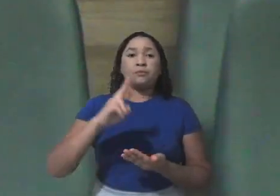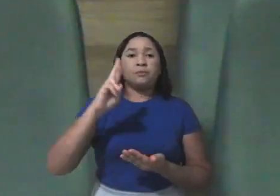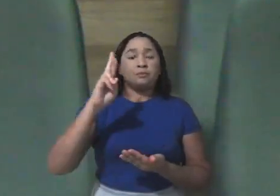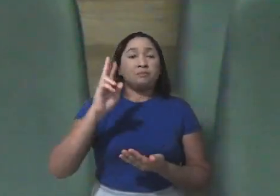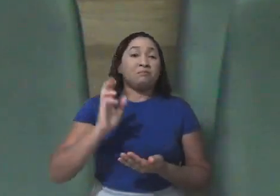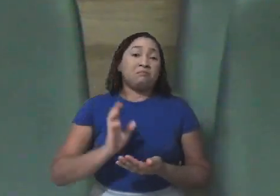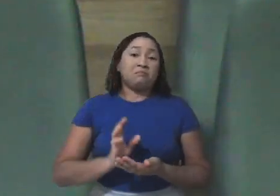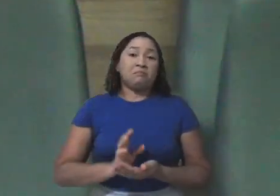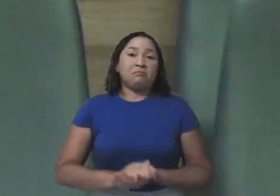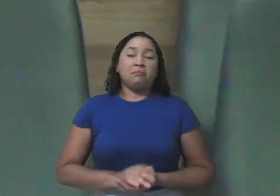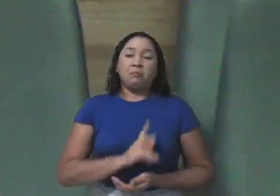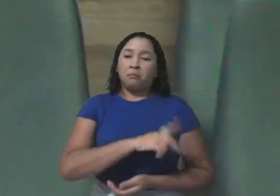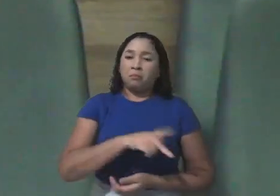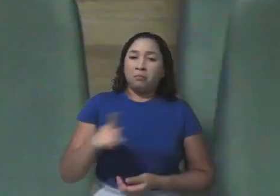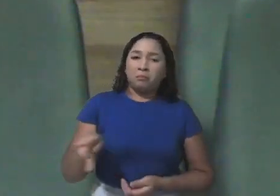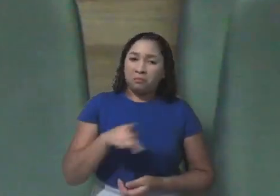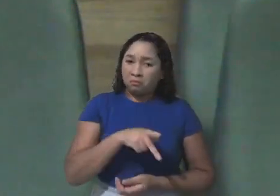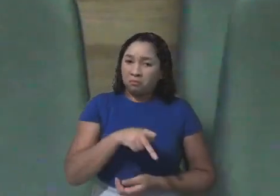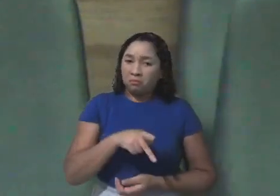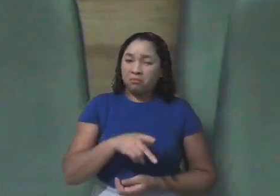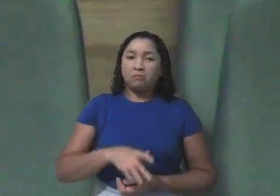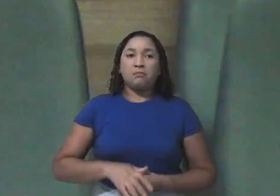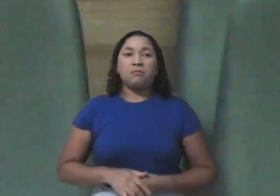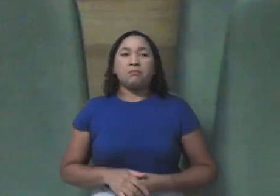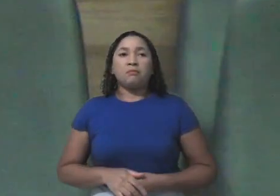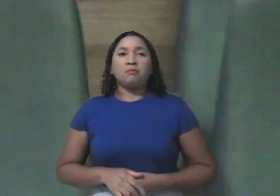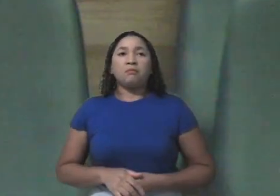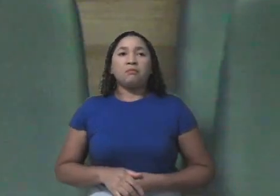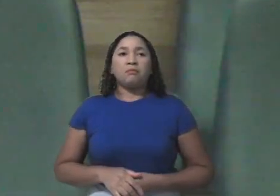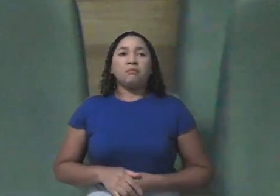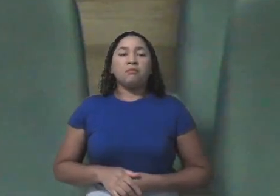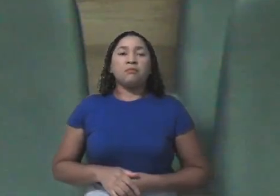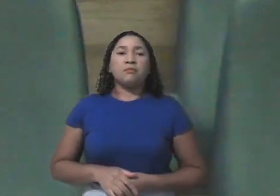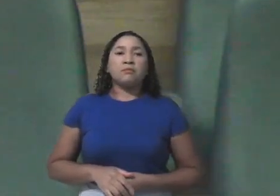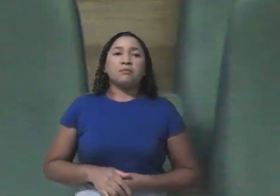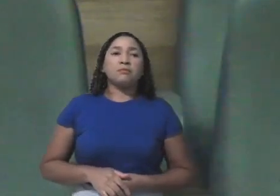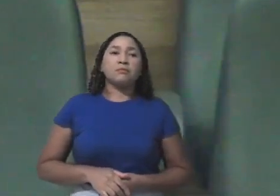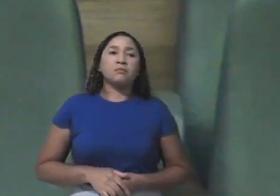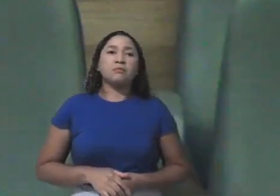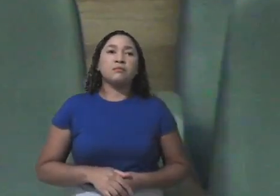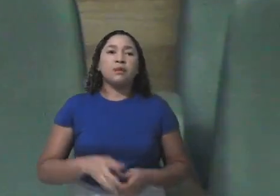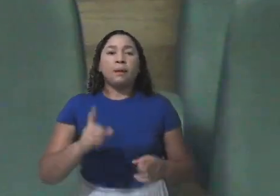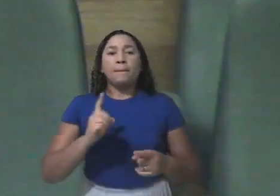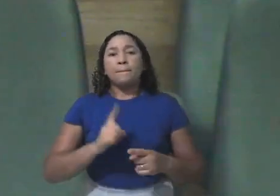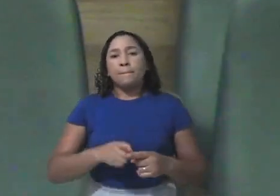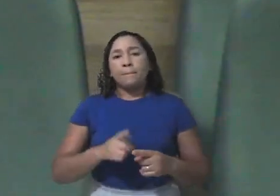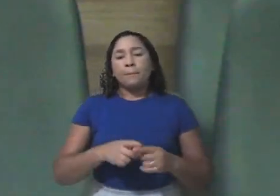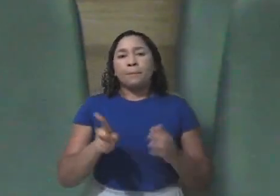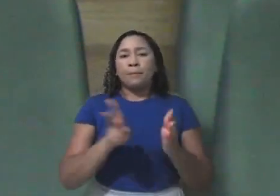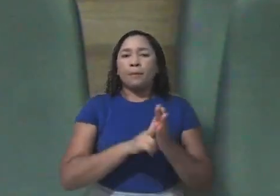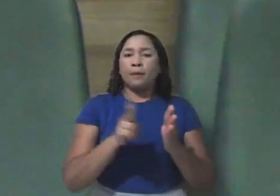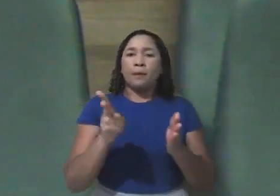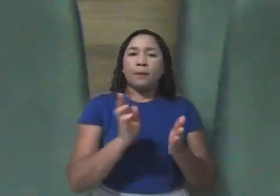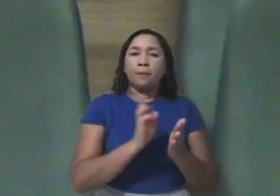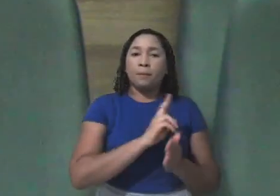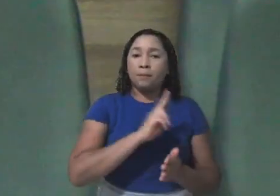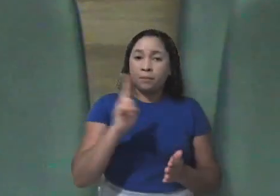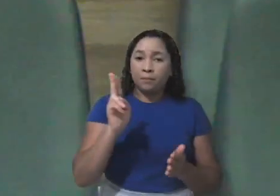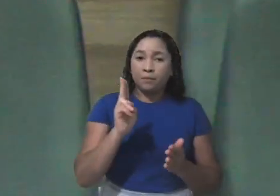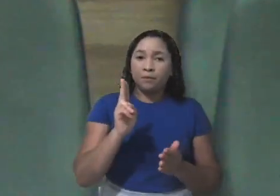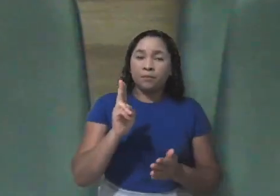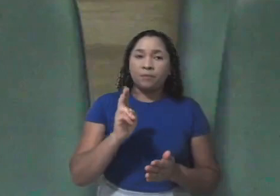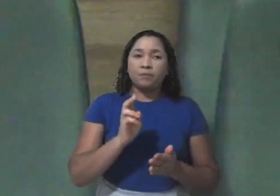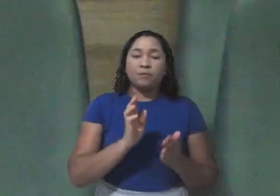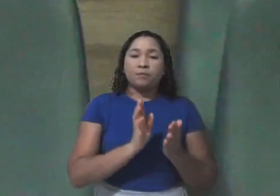pura ignorância. Porque o próprio nome Bíblia não está escrito no texto da Bíblia. Está